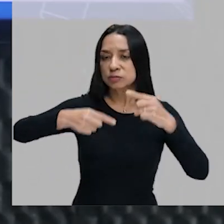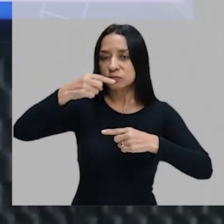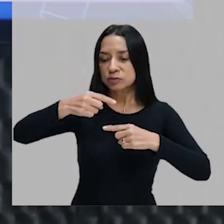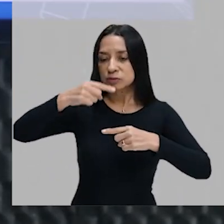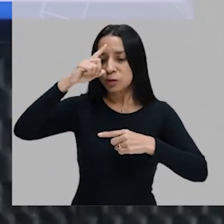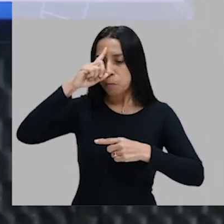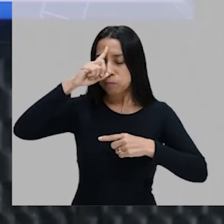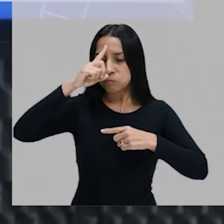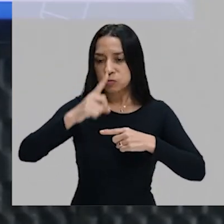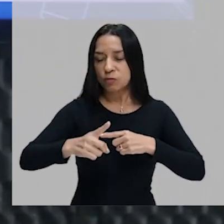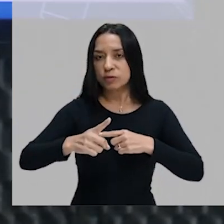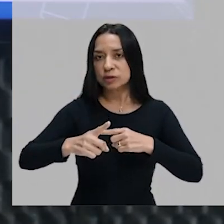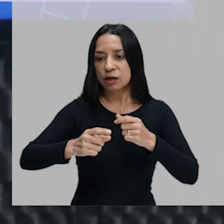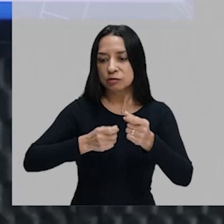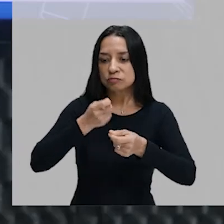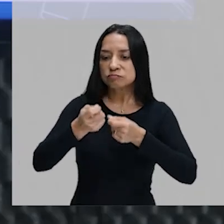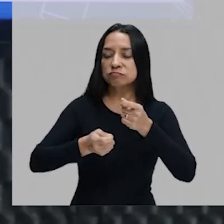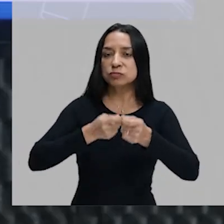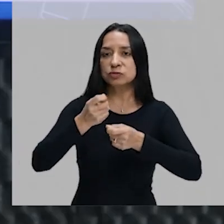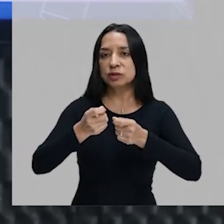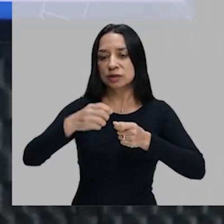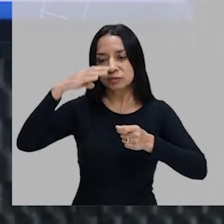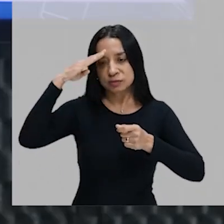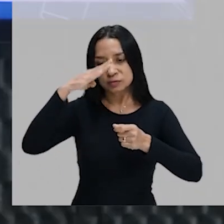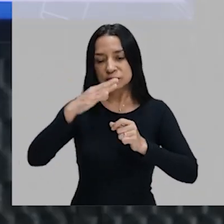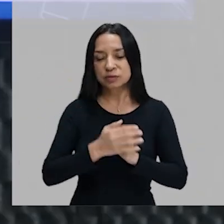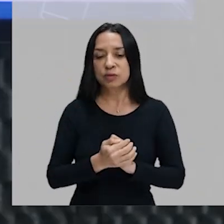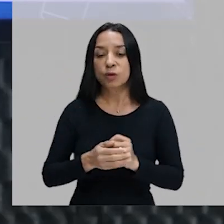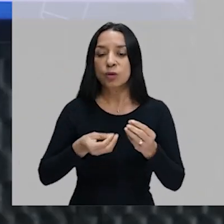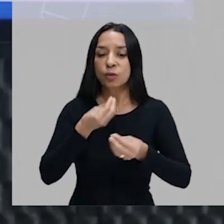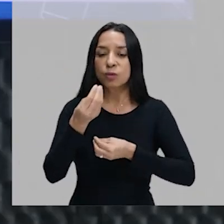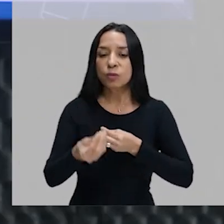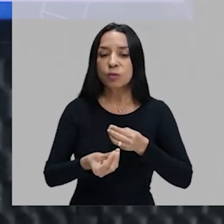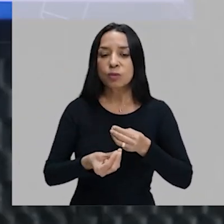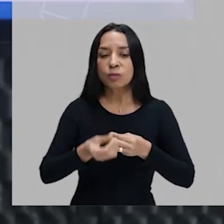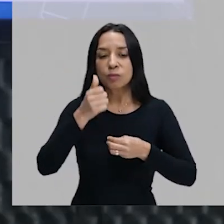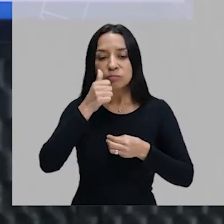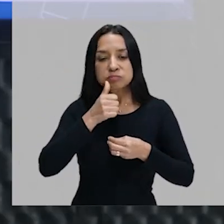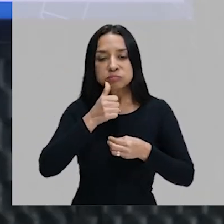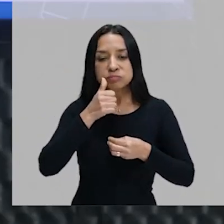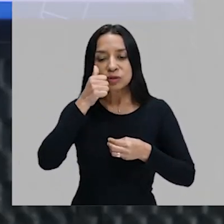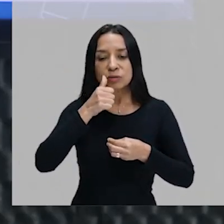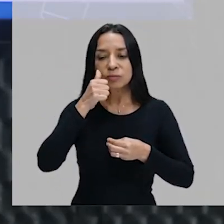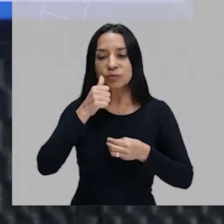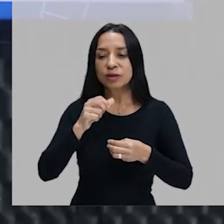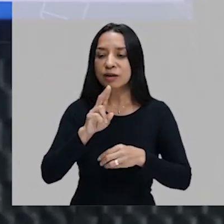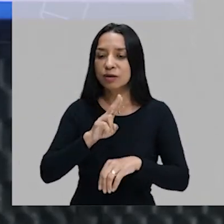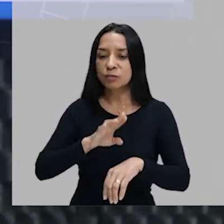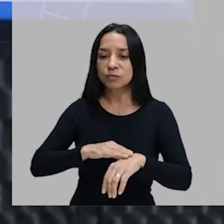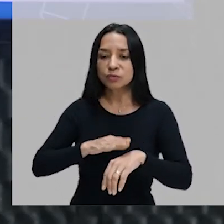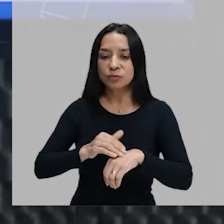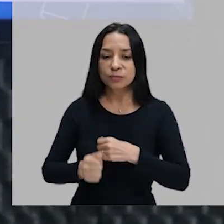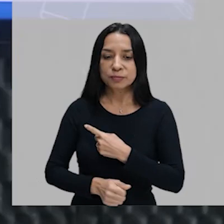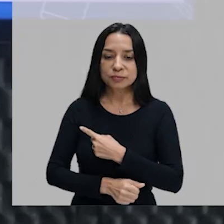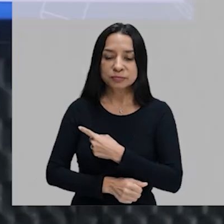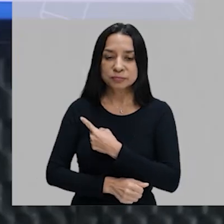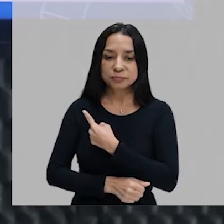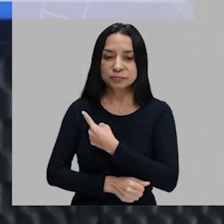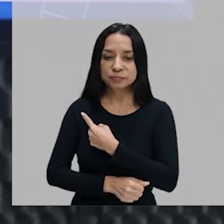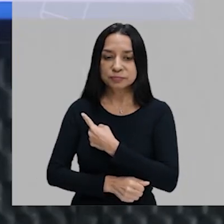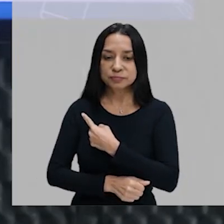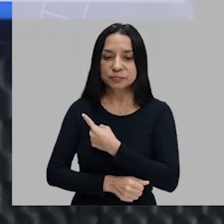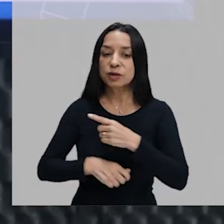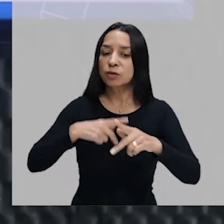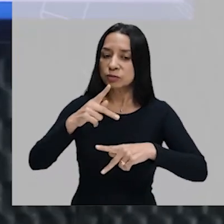como é o caso da grande monarca Amanirenas, que foi uma das principais que se destacaram,